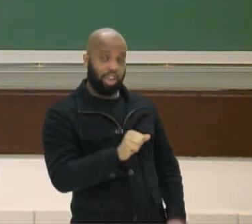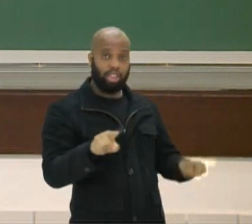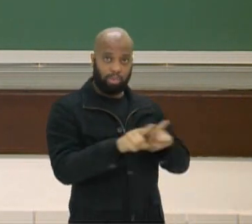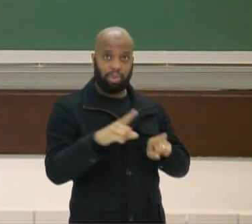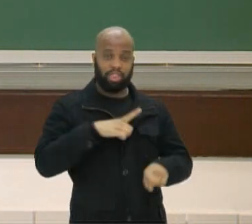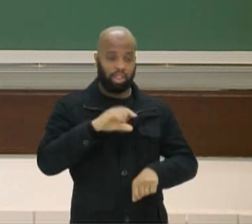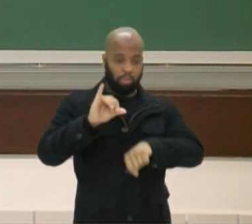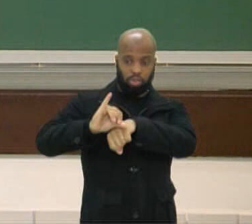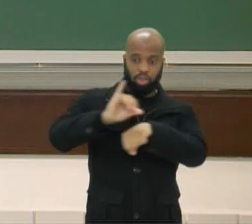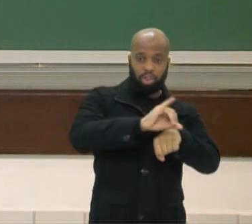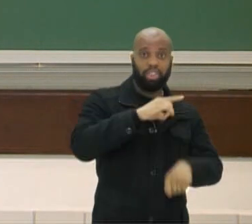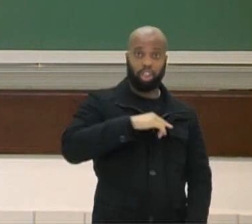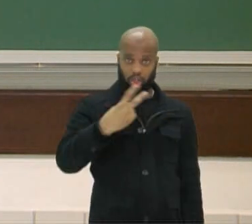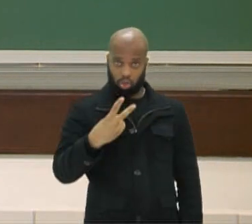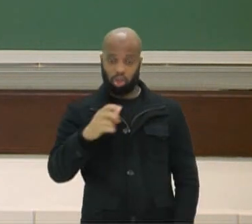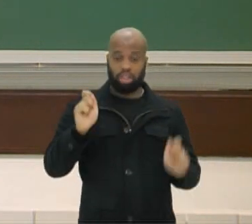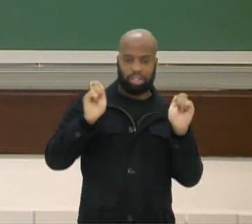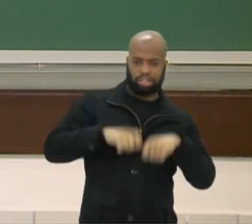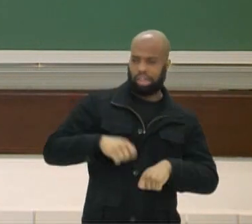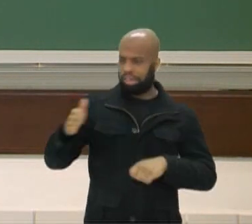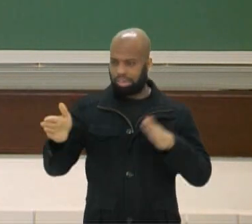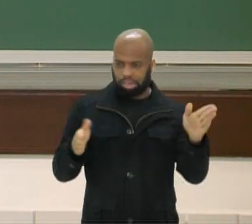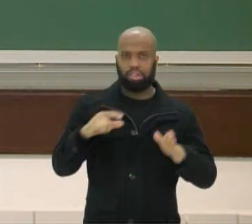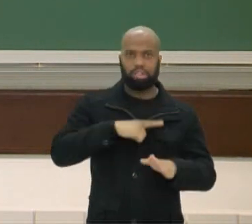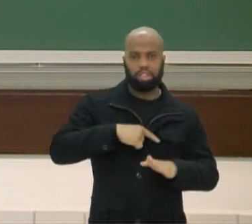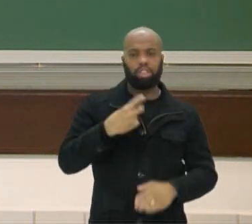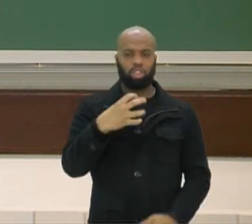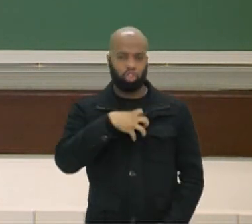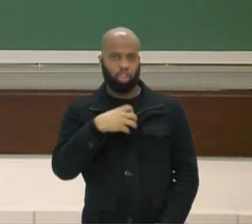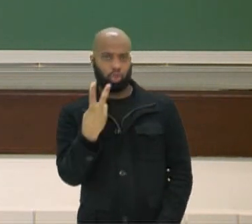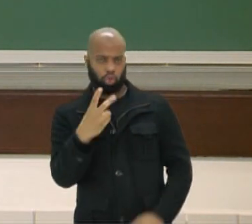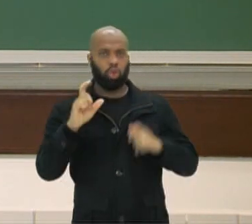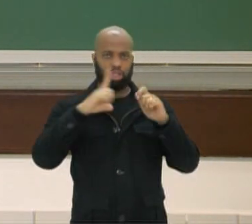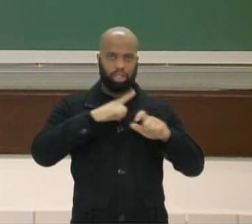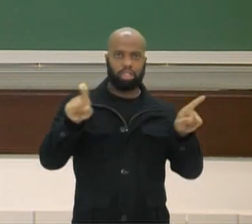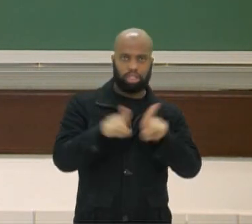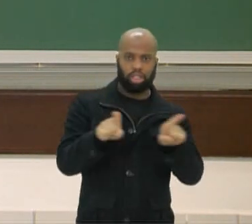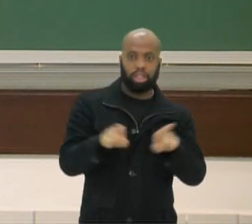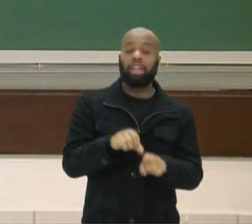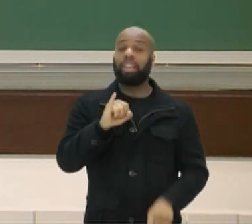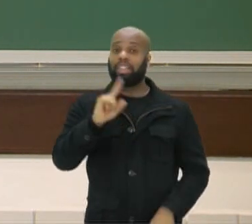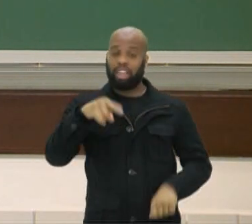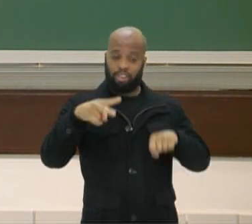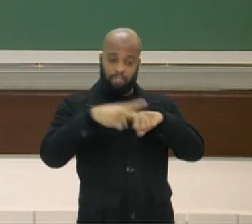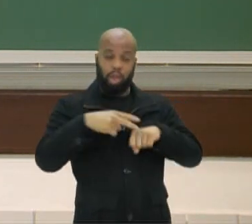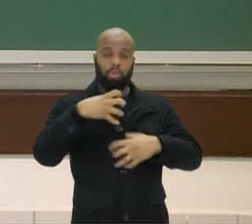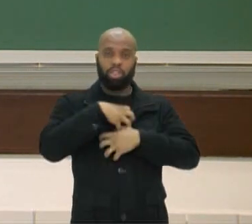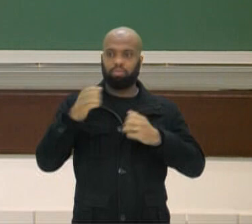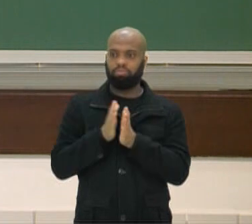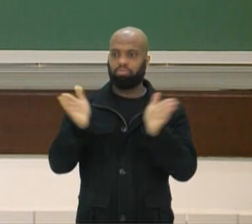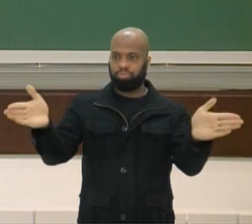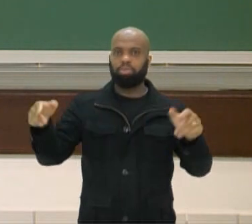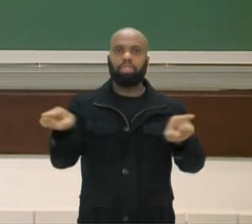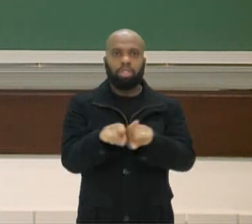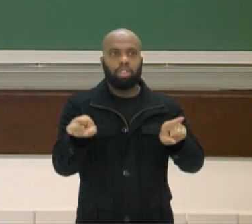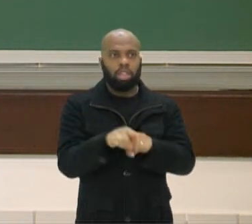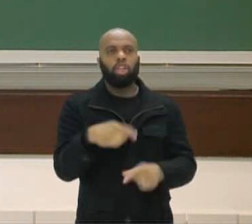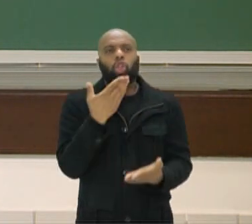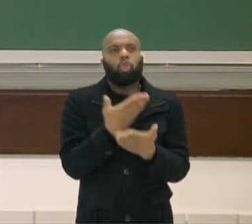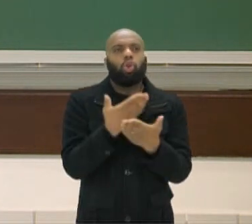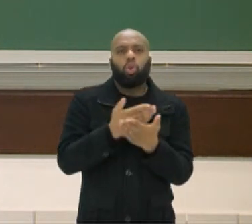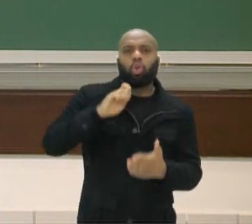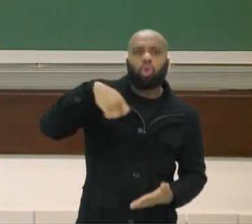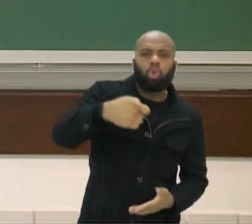Onde você tem duas possibilidades na hora de passar uma frase ativa para passiva, caso o verbo seja bitransitivo. E a gente falou um